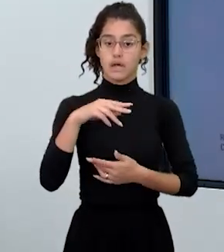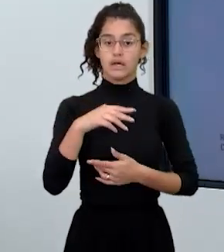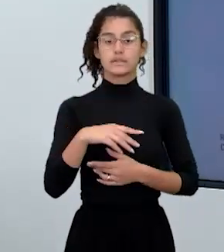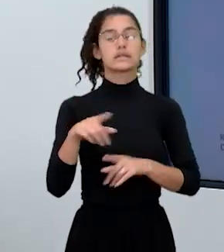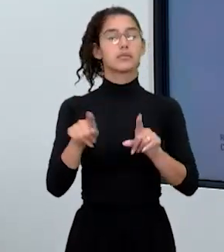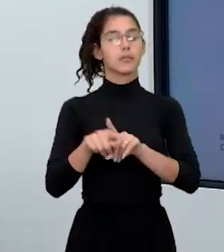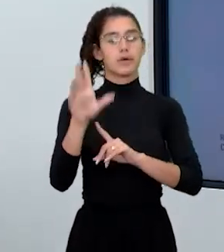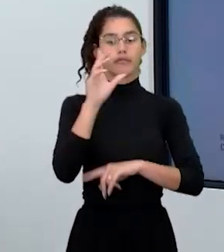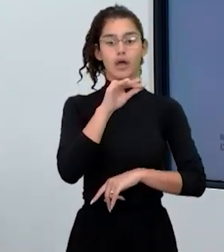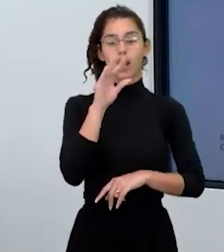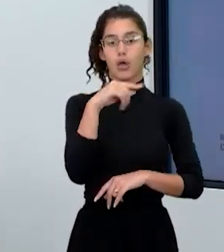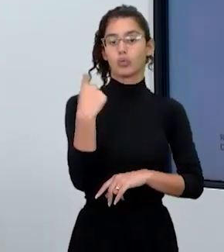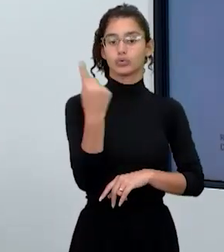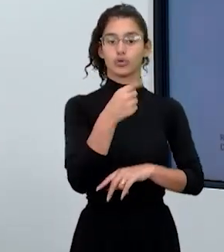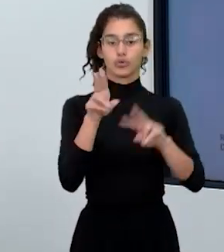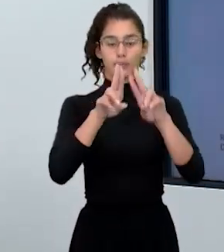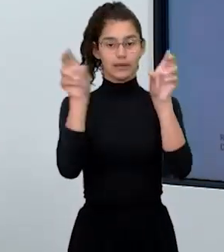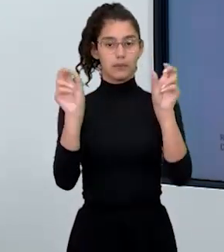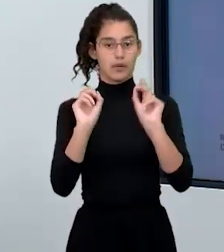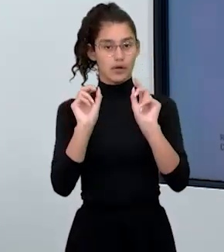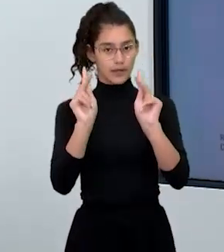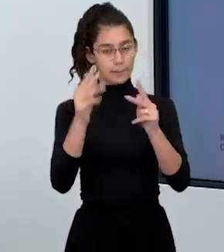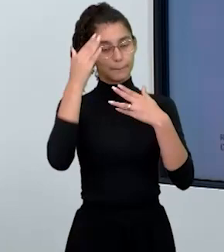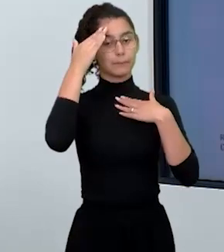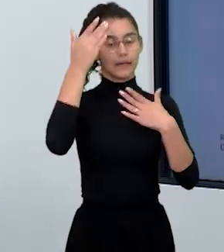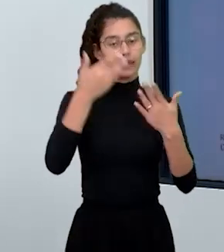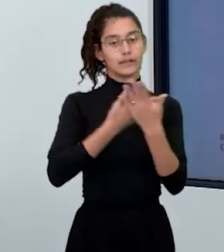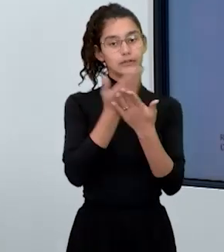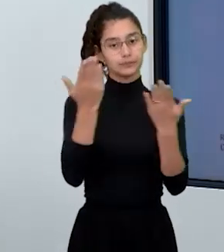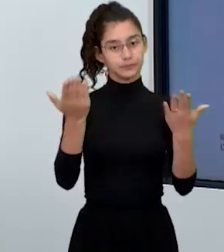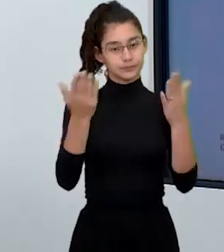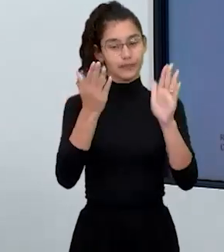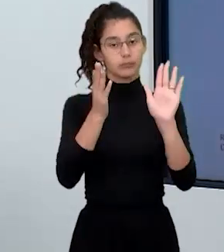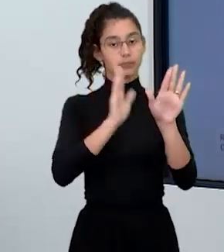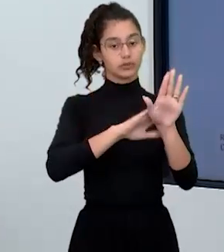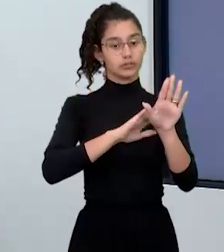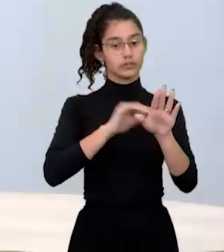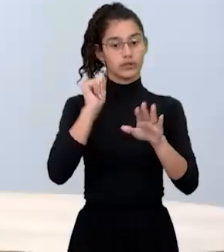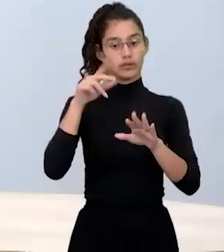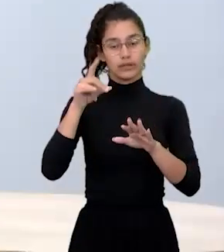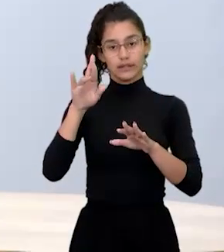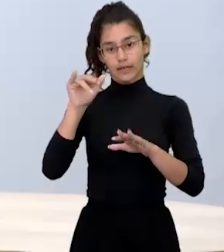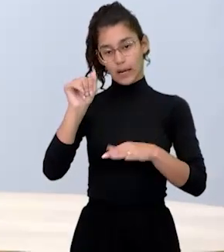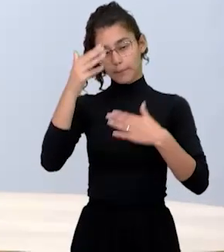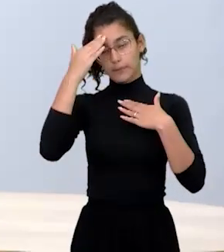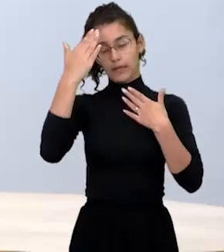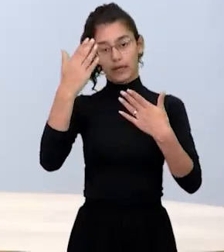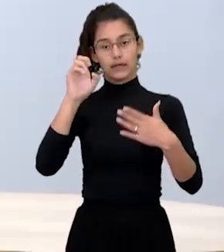especialista para falar com a gente sobre esse assunto, ok? Muito obrigada a todos, produção, Andreia.